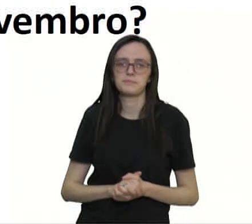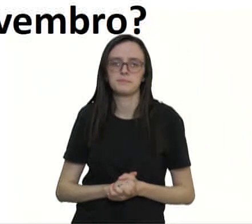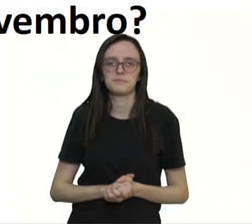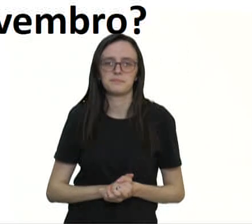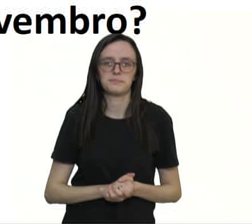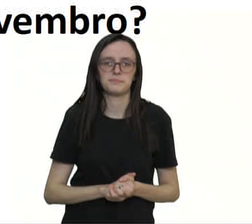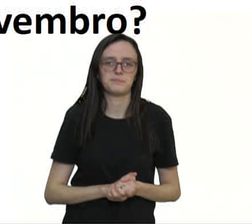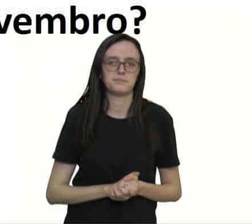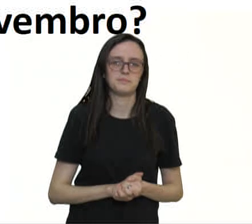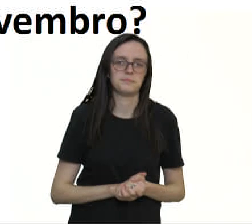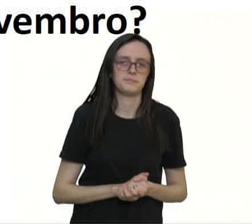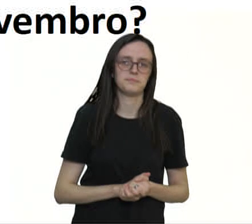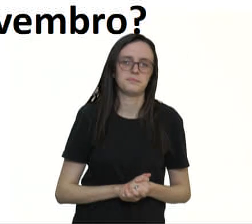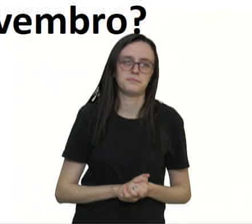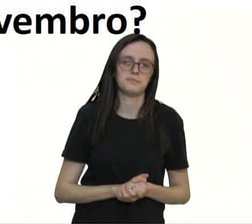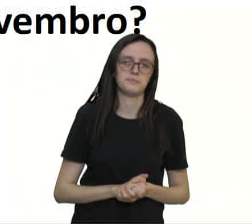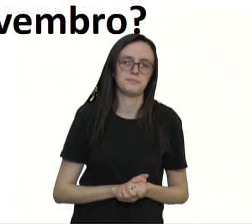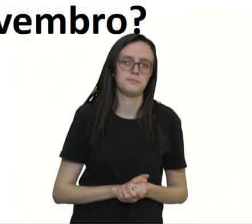aí.